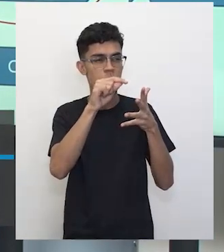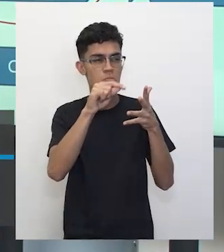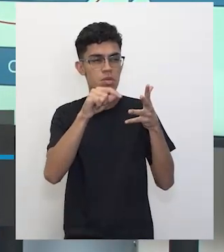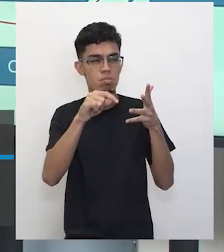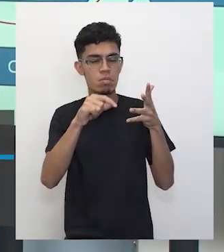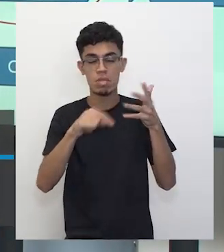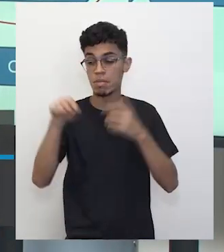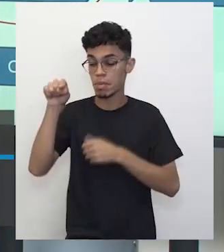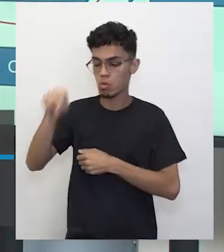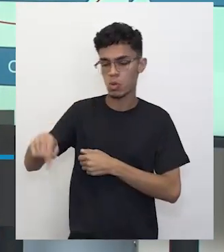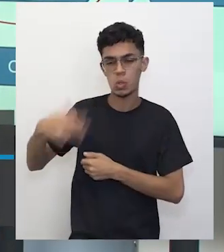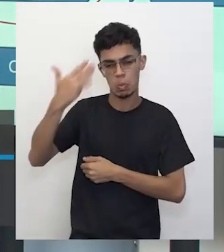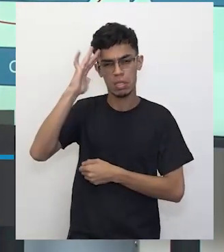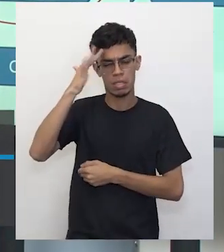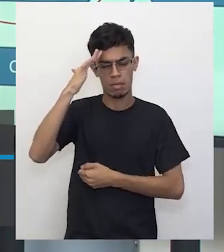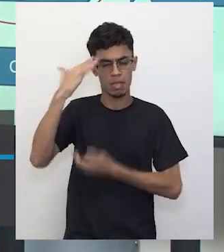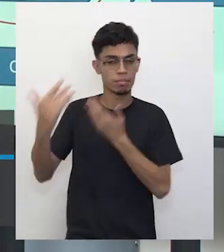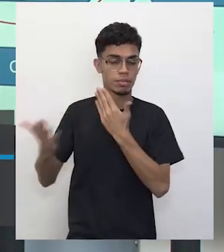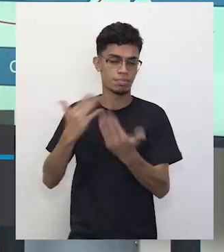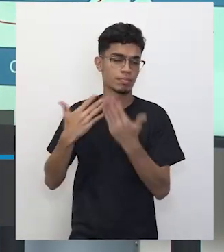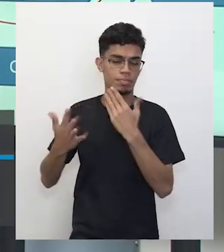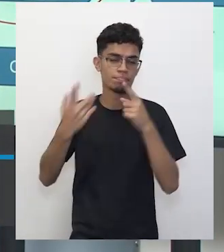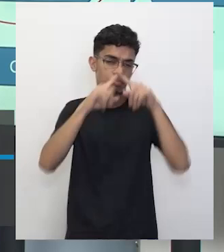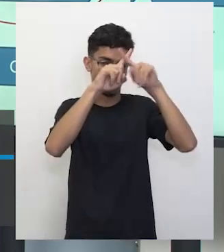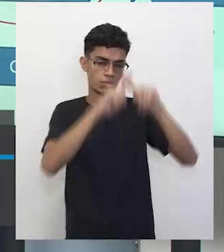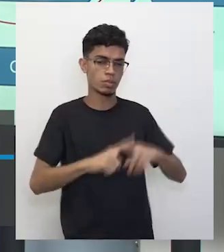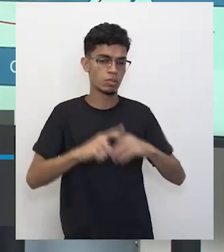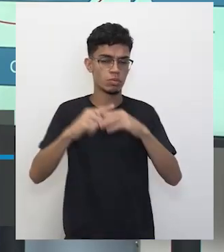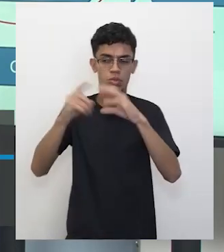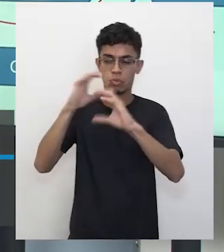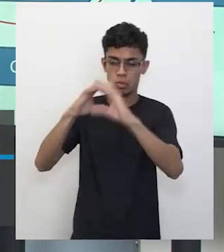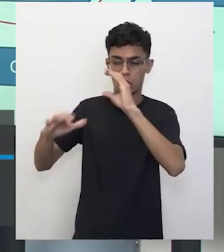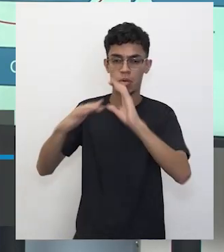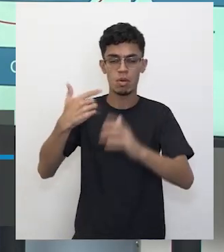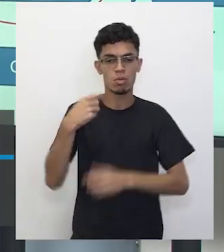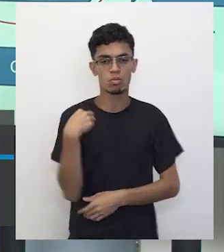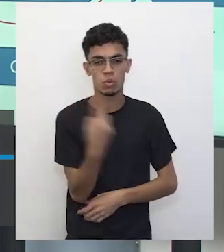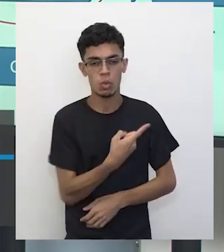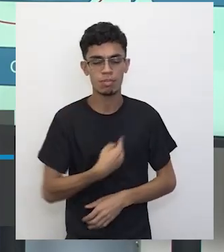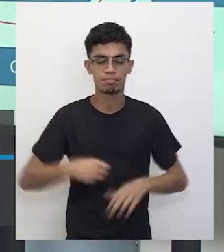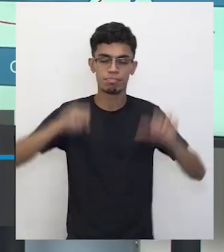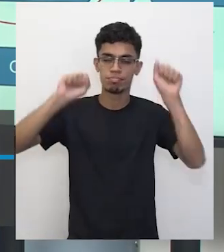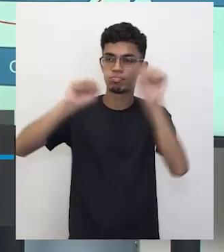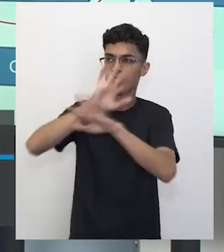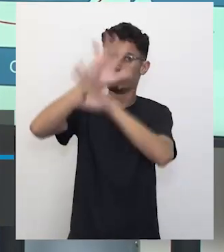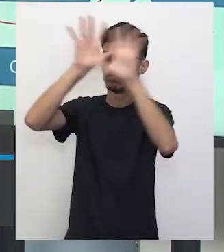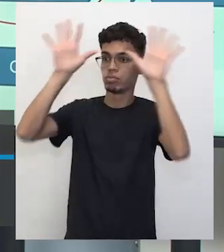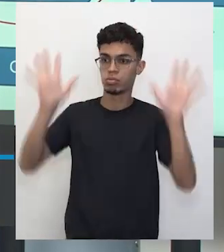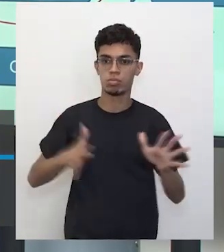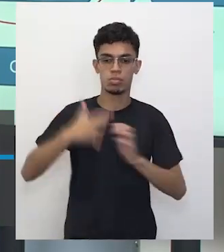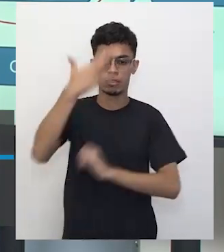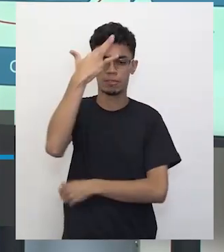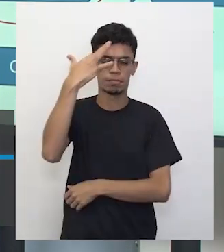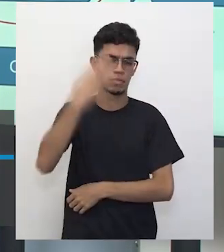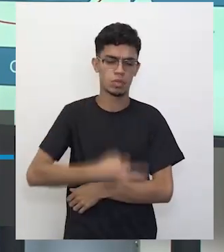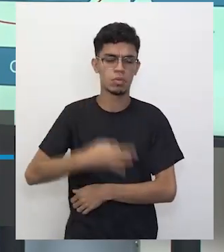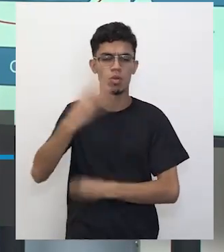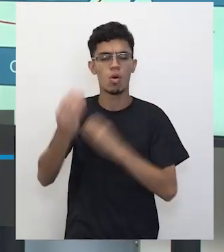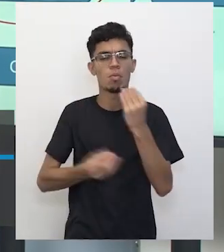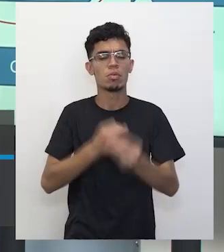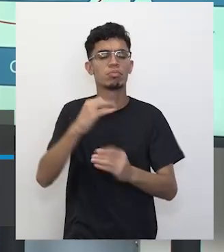Por isso que o desafio da nossa comunicação é sermos claros, né? E para entendermos como